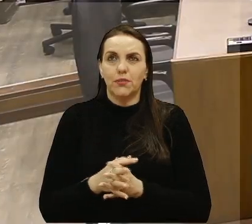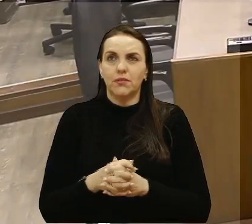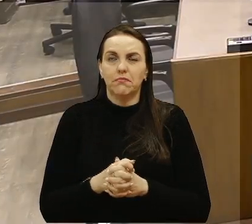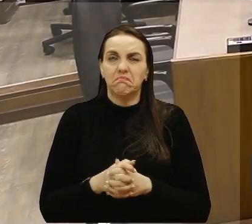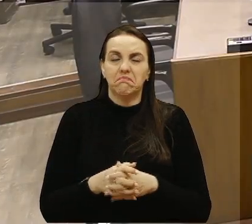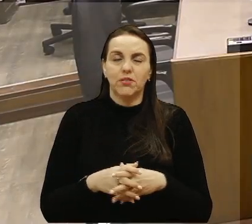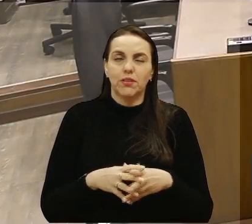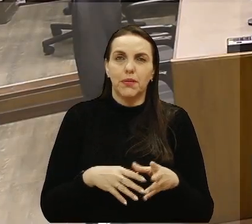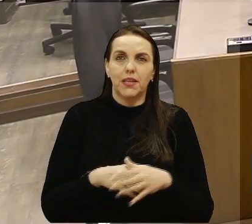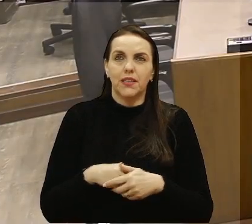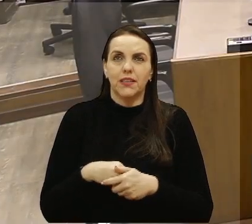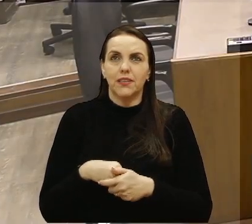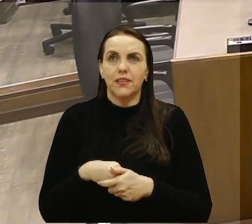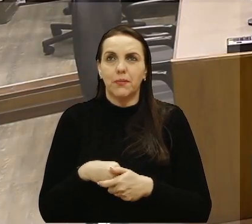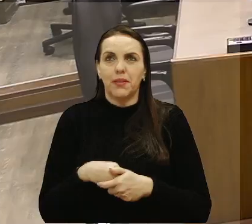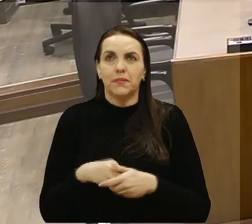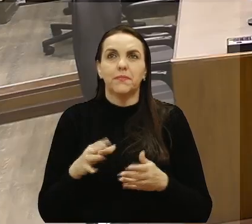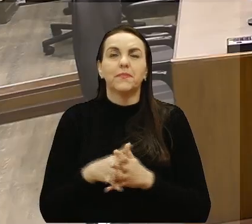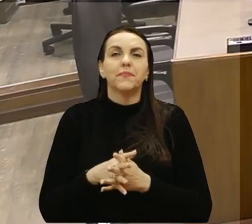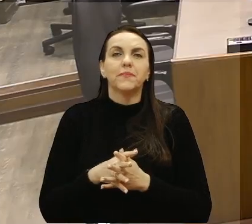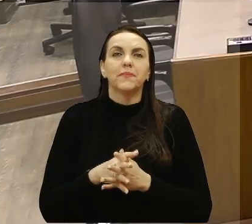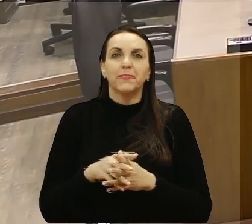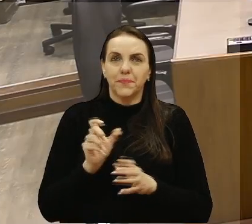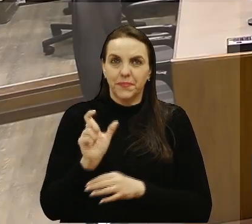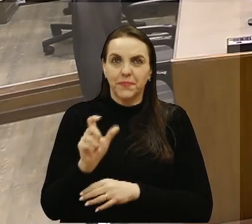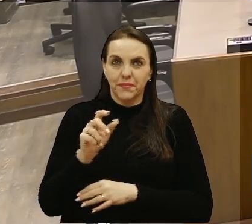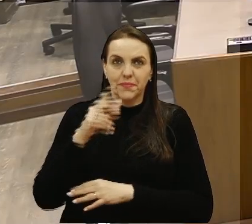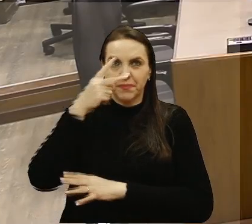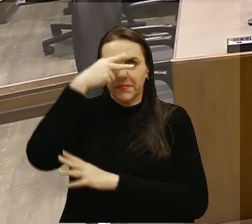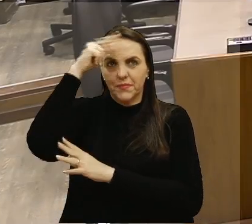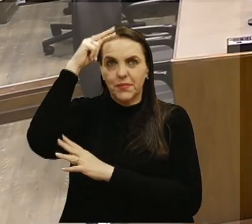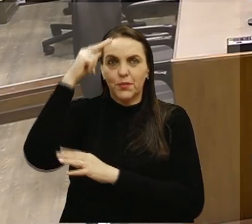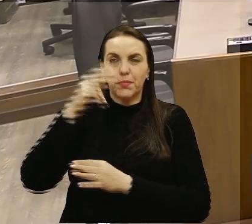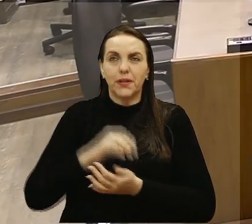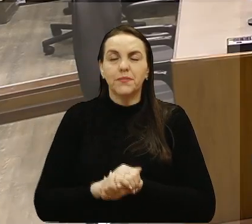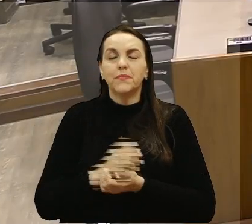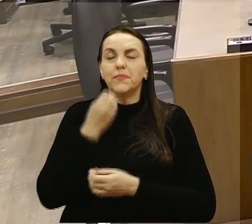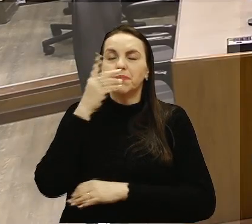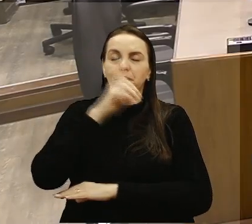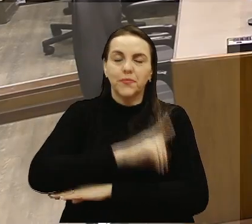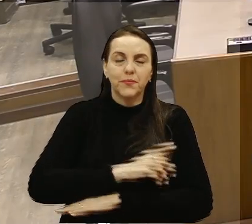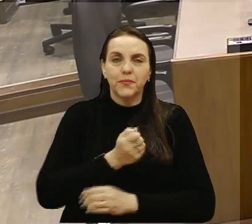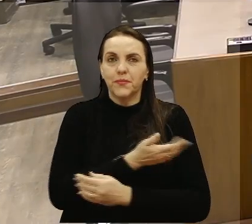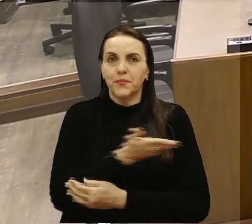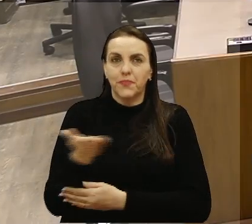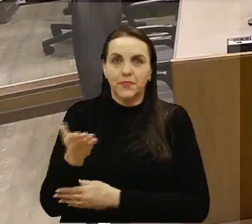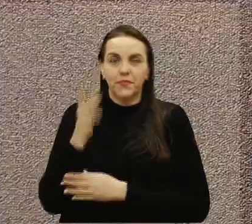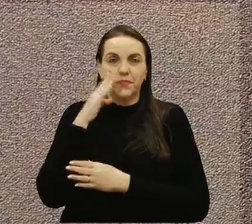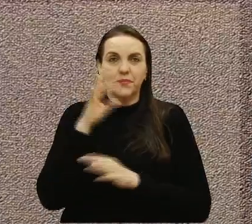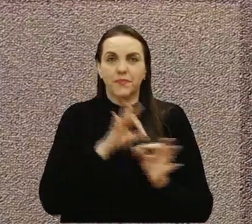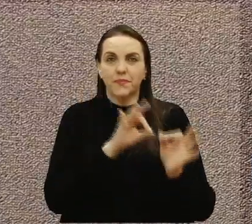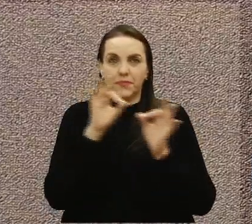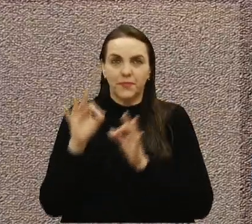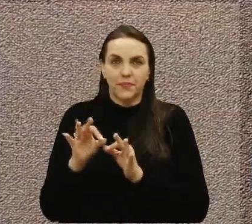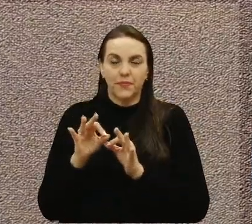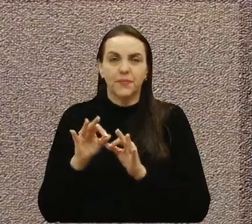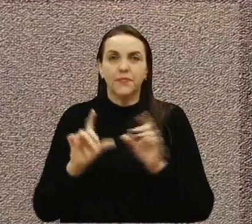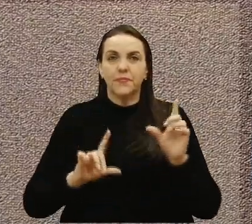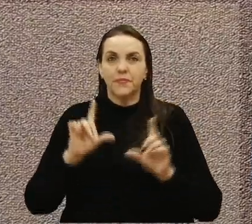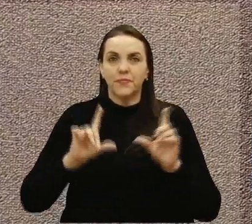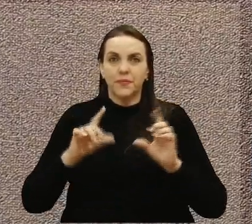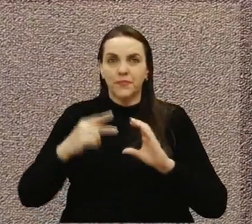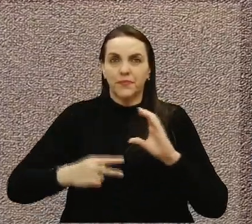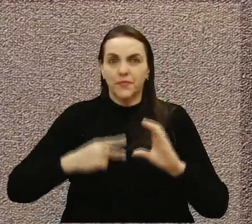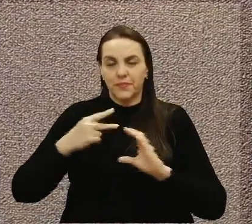Pedro Rodrigues. Com a palavra, vereador Edson da Rosa. Bom dia a todos que nos assistem pela TV Câmara, os que